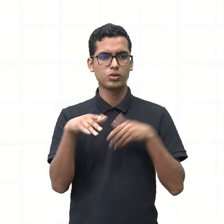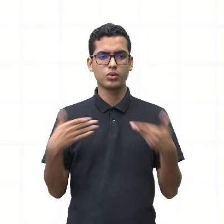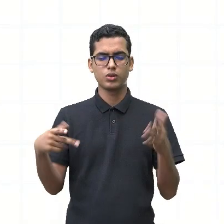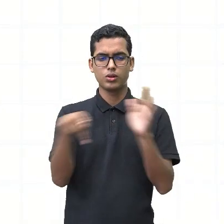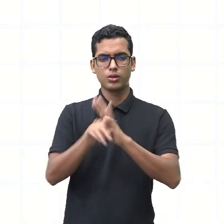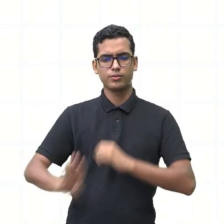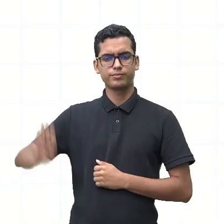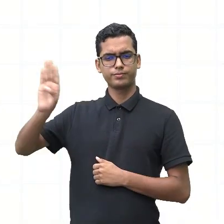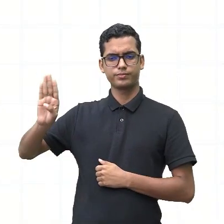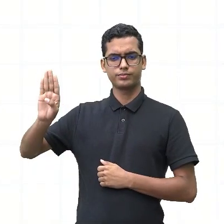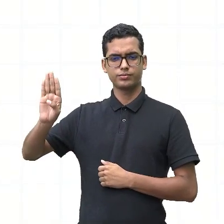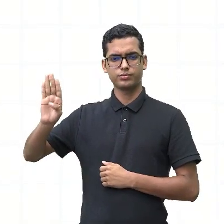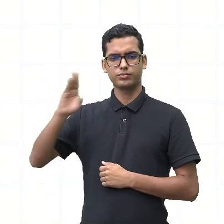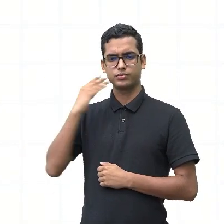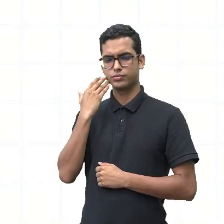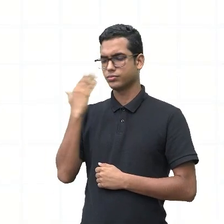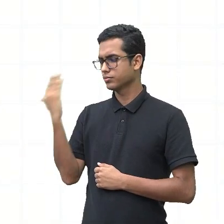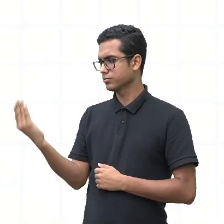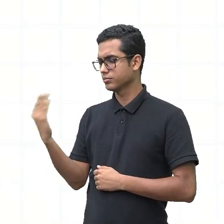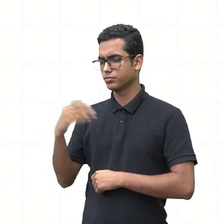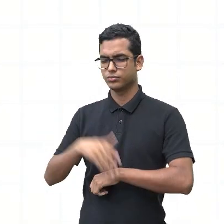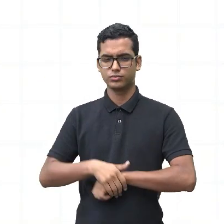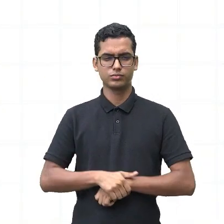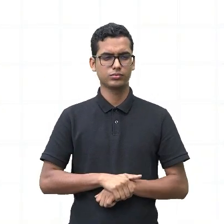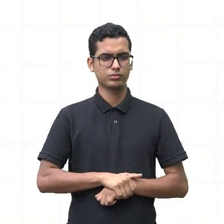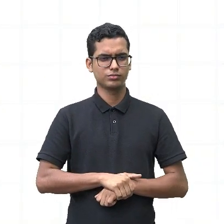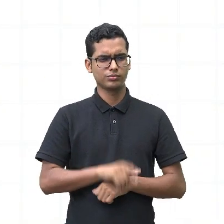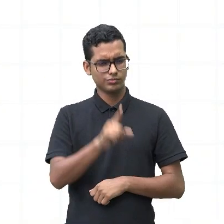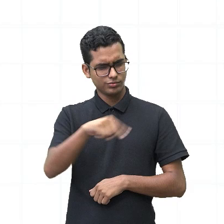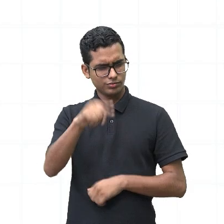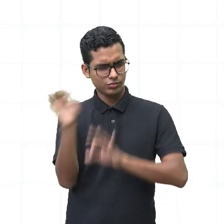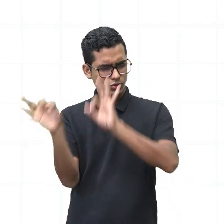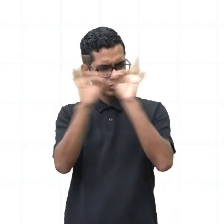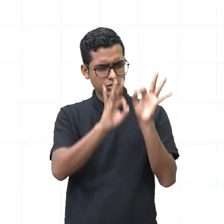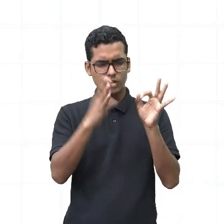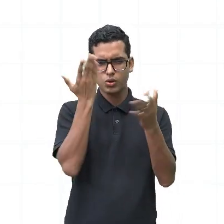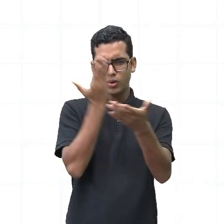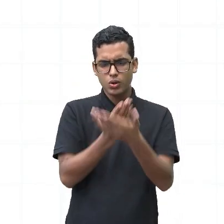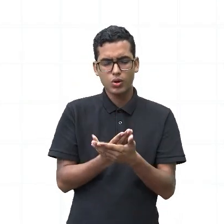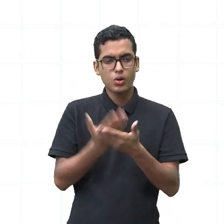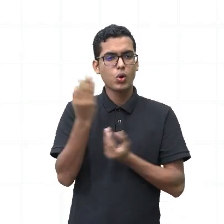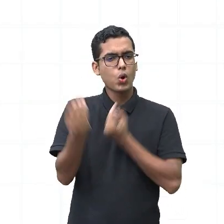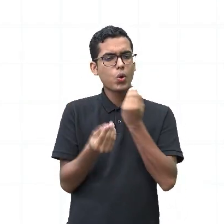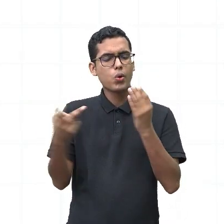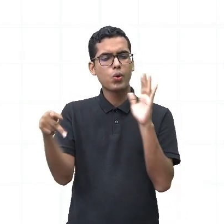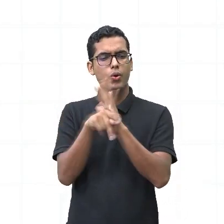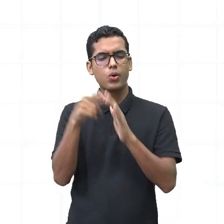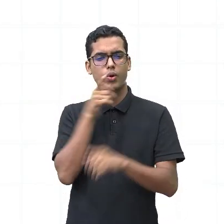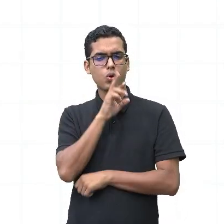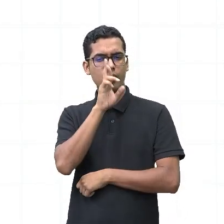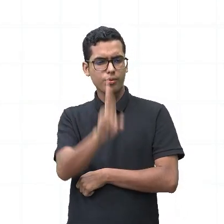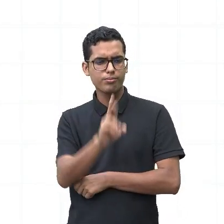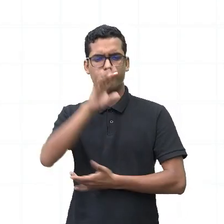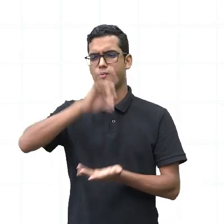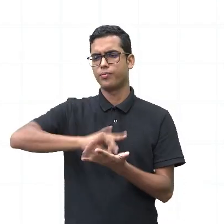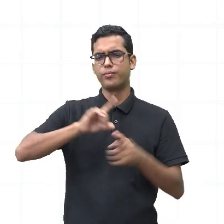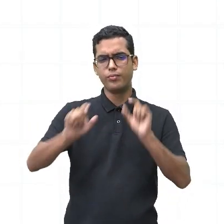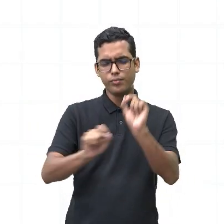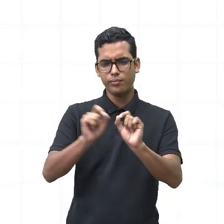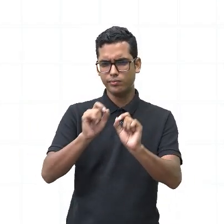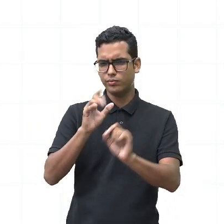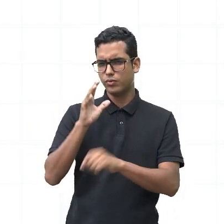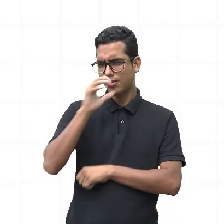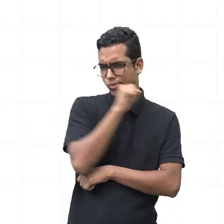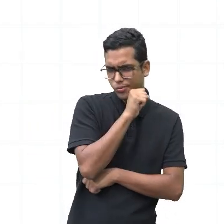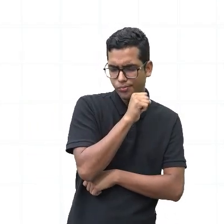letra B, né? Viram então a questão de como trabalhar, como chegar à